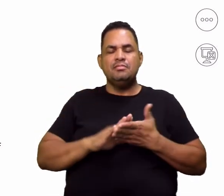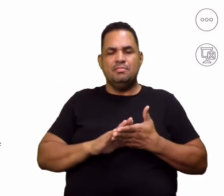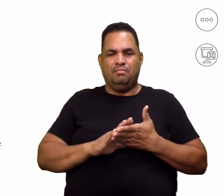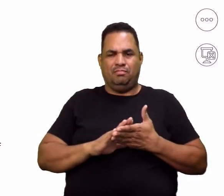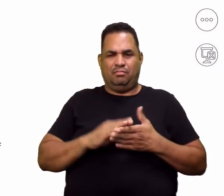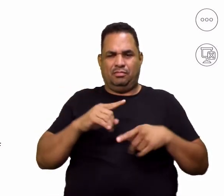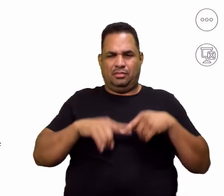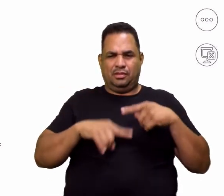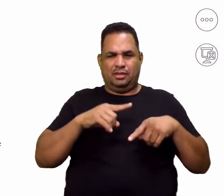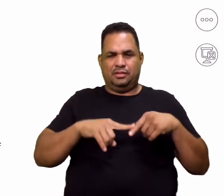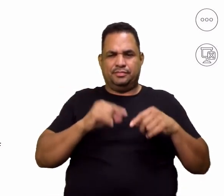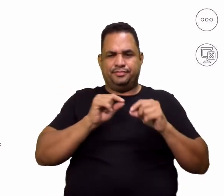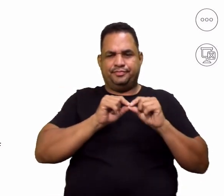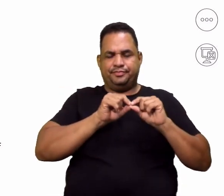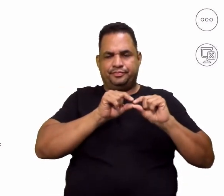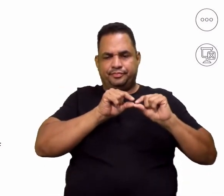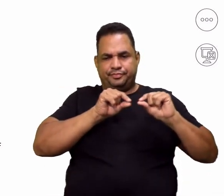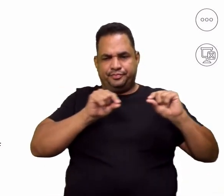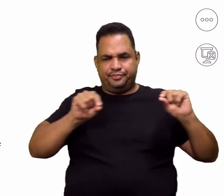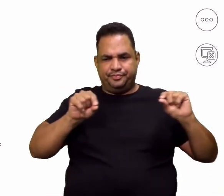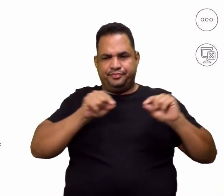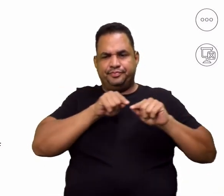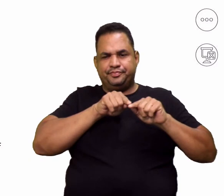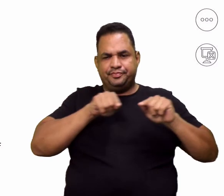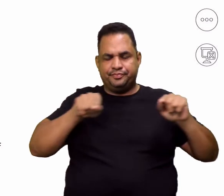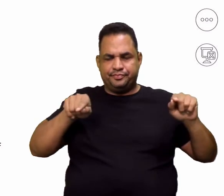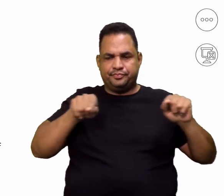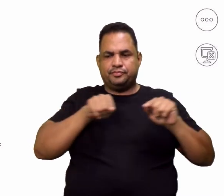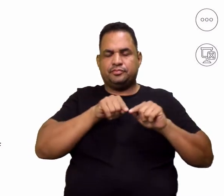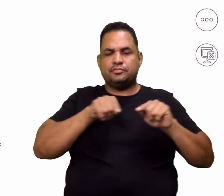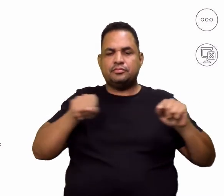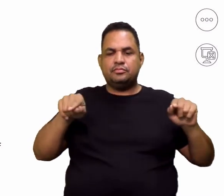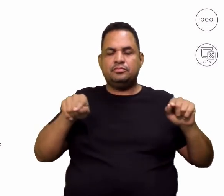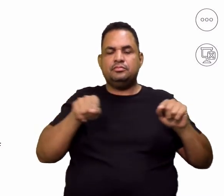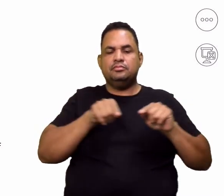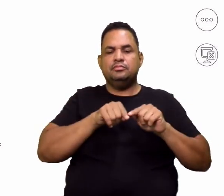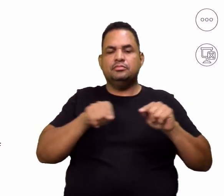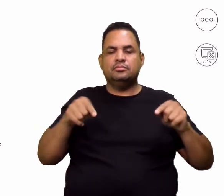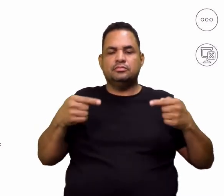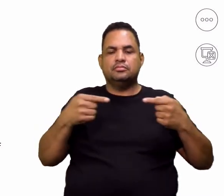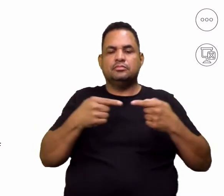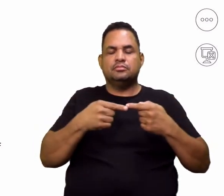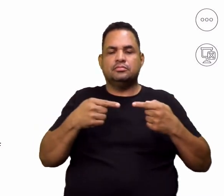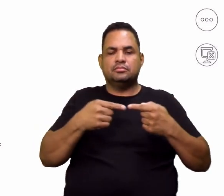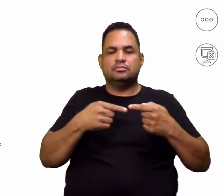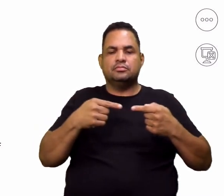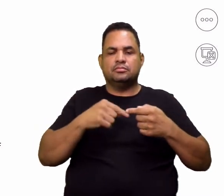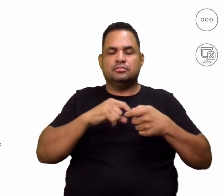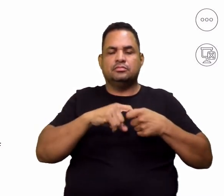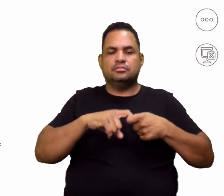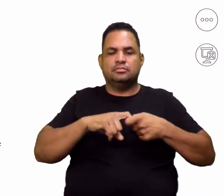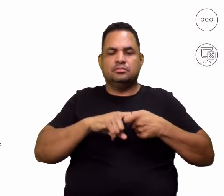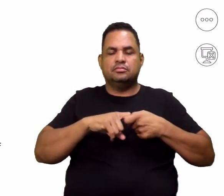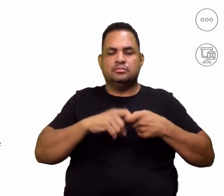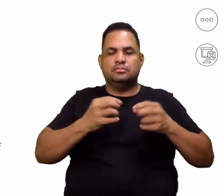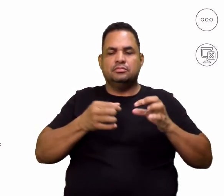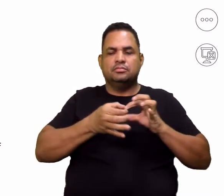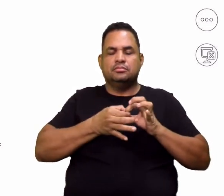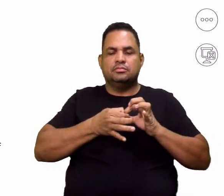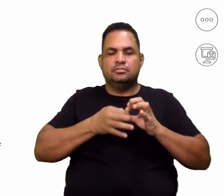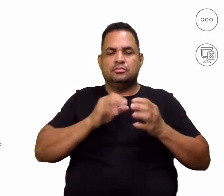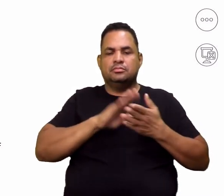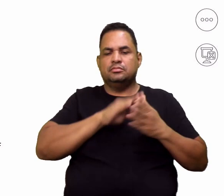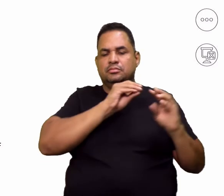uma ponte citoplasmática, que a gente fala, unindo essa célula 1 à célula 2, e ela vai